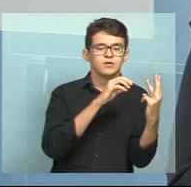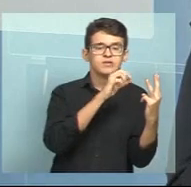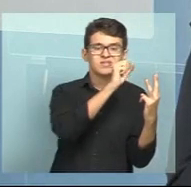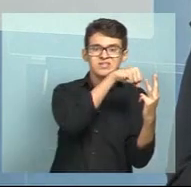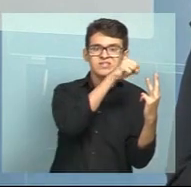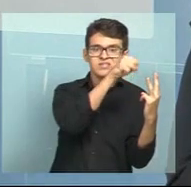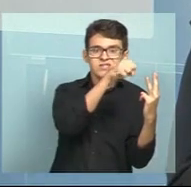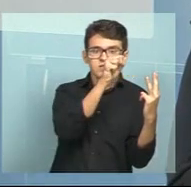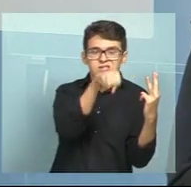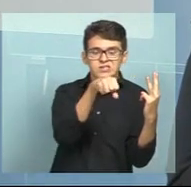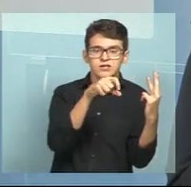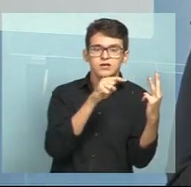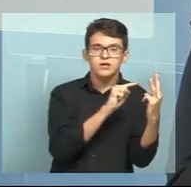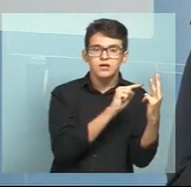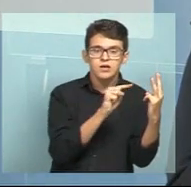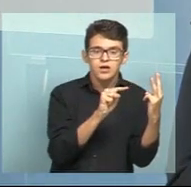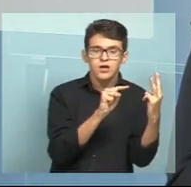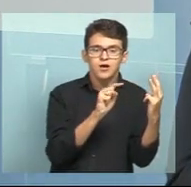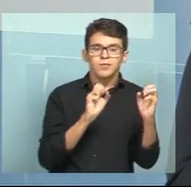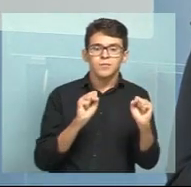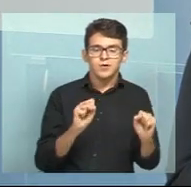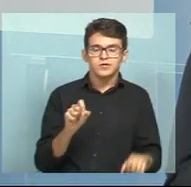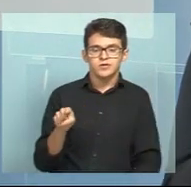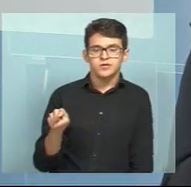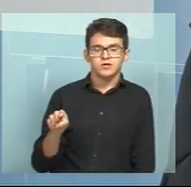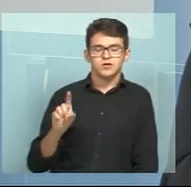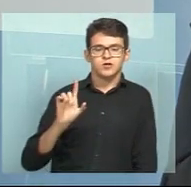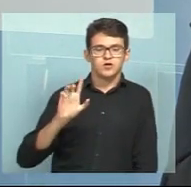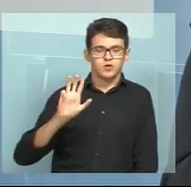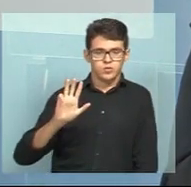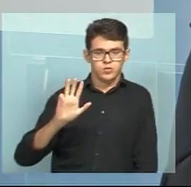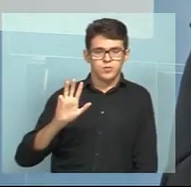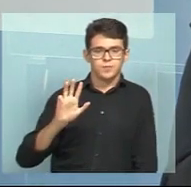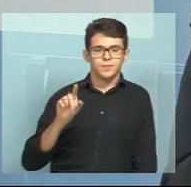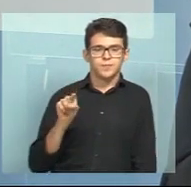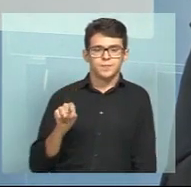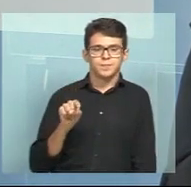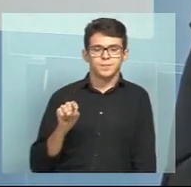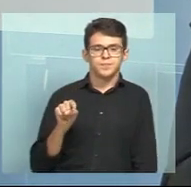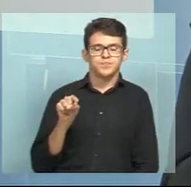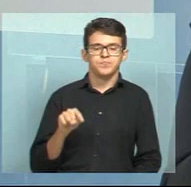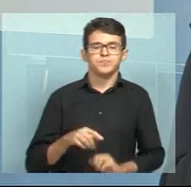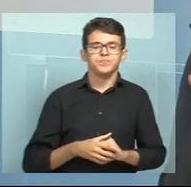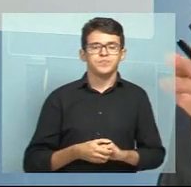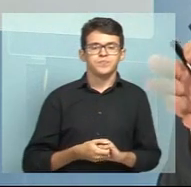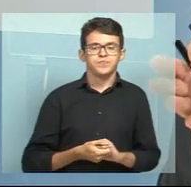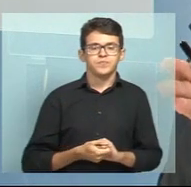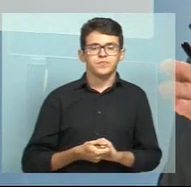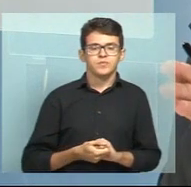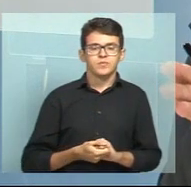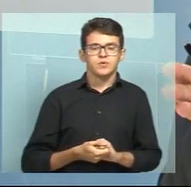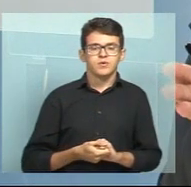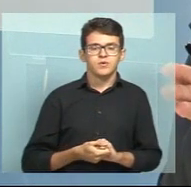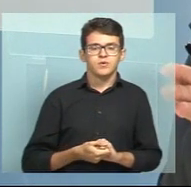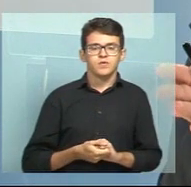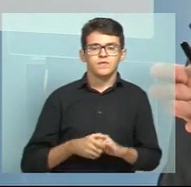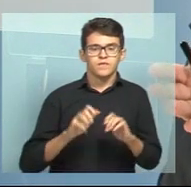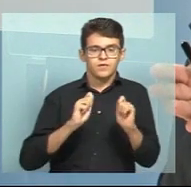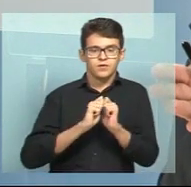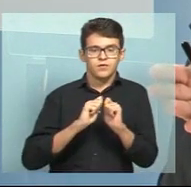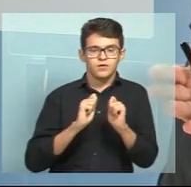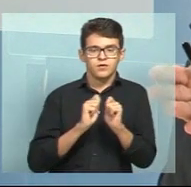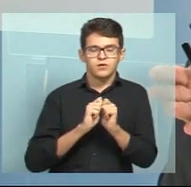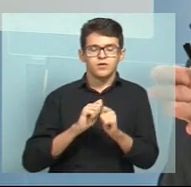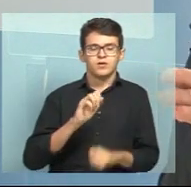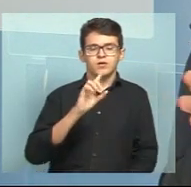possibilidade desse embargo, dá ao presidente Lula, depois desses embargos declaratórios que vão